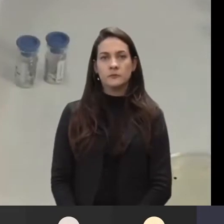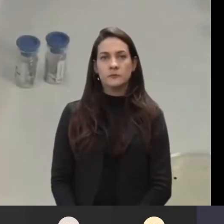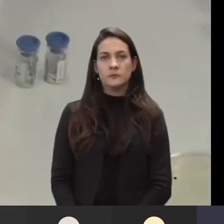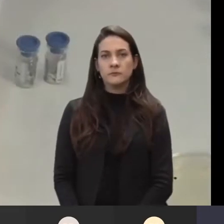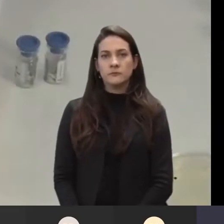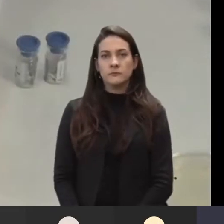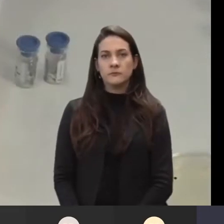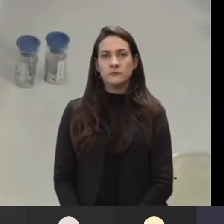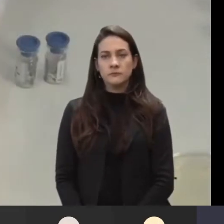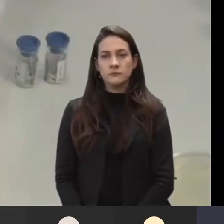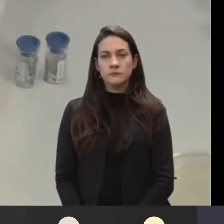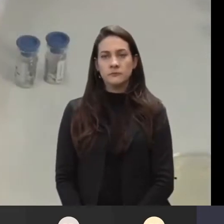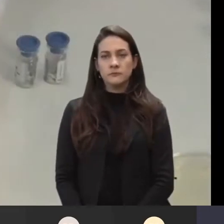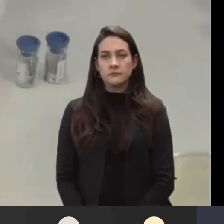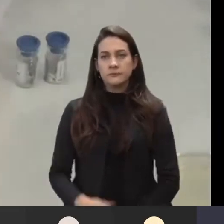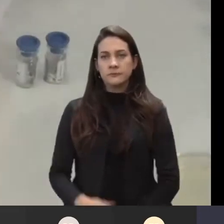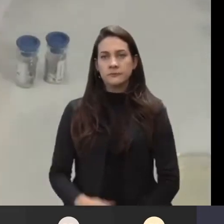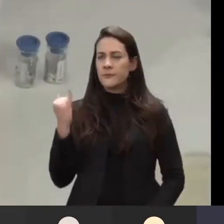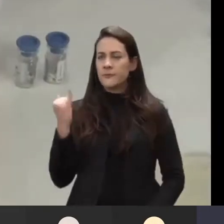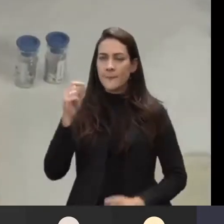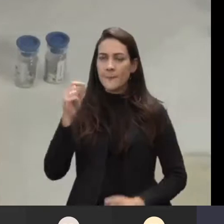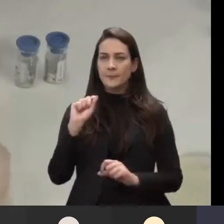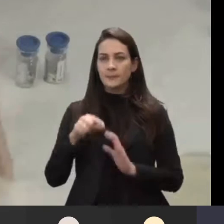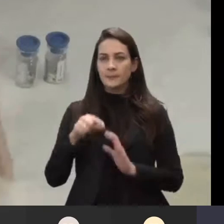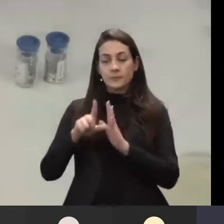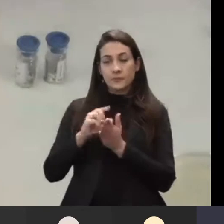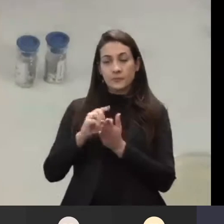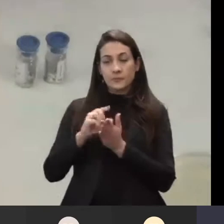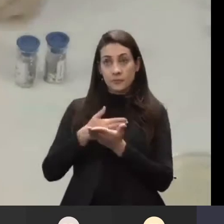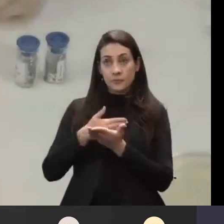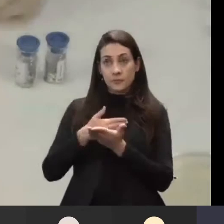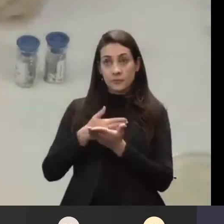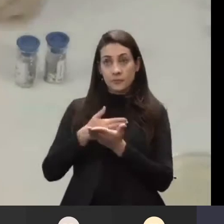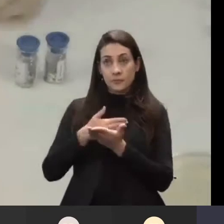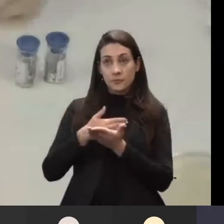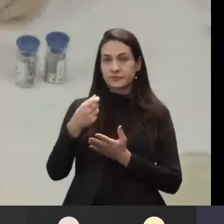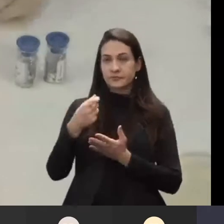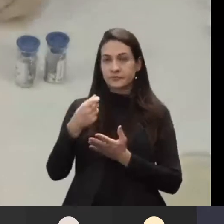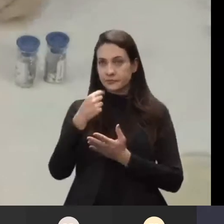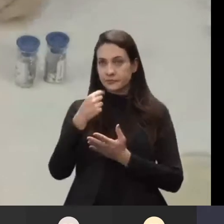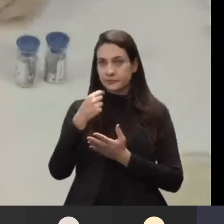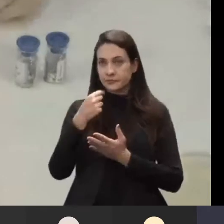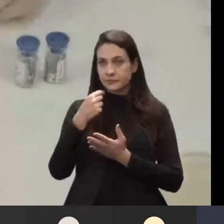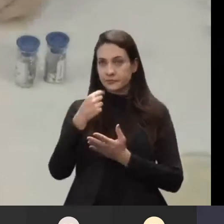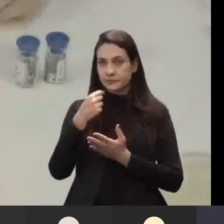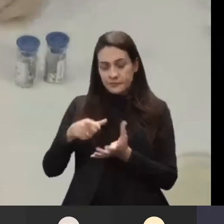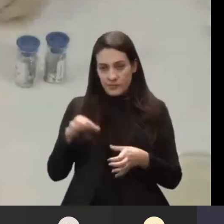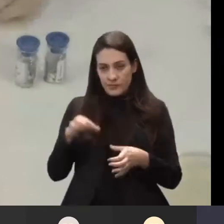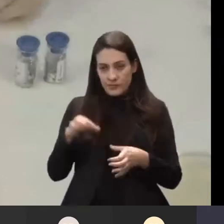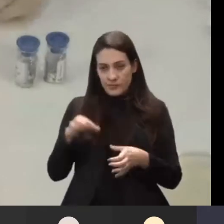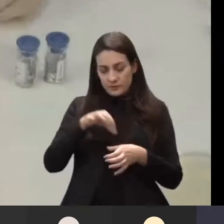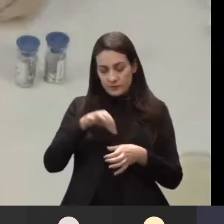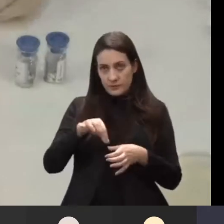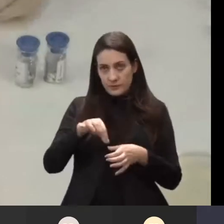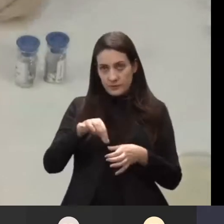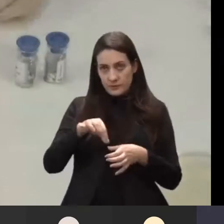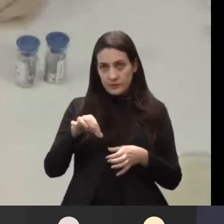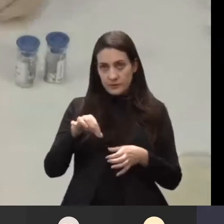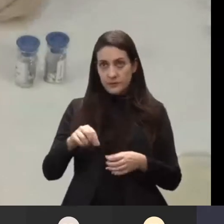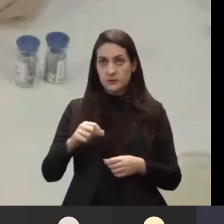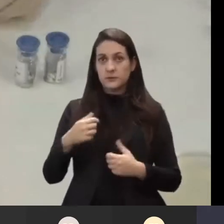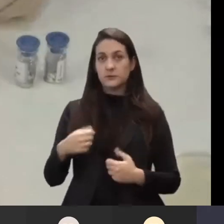Um outro fator muito importante é que antes de você começar a colocar os antibióticos na placa, é importante que você